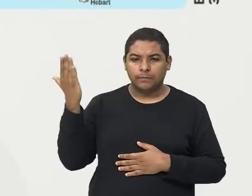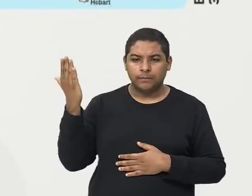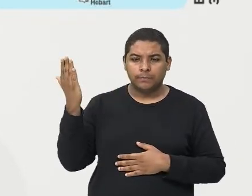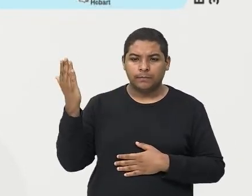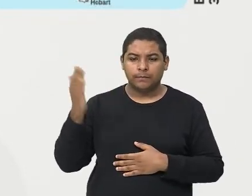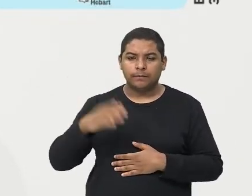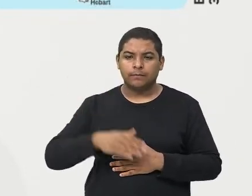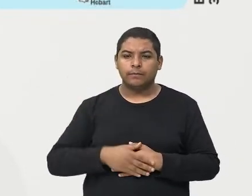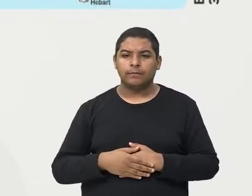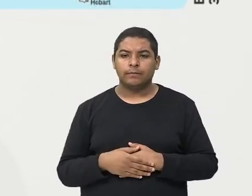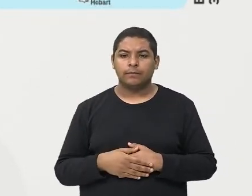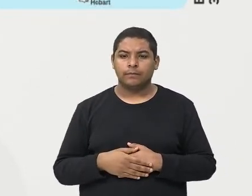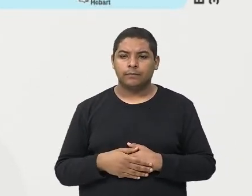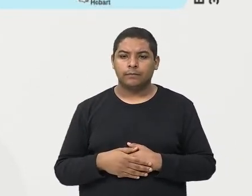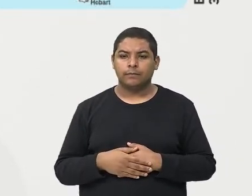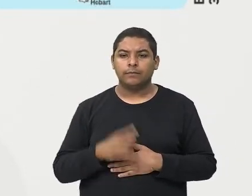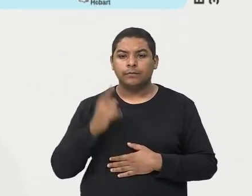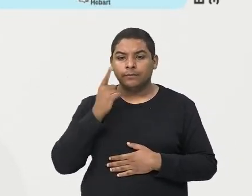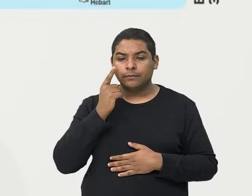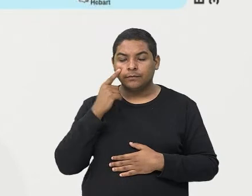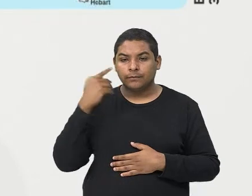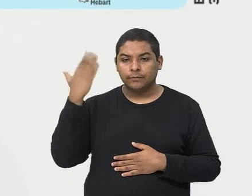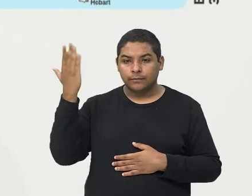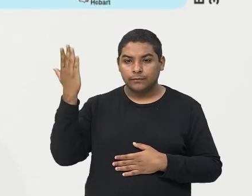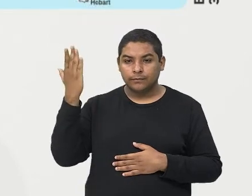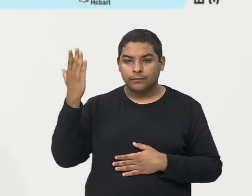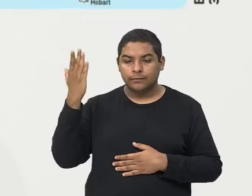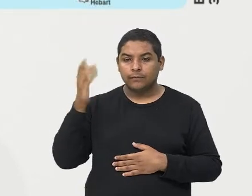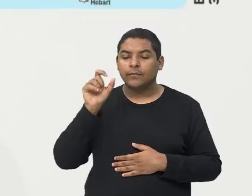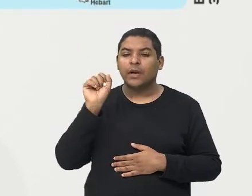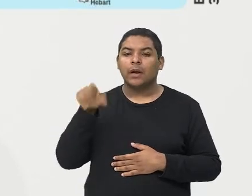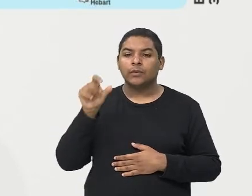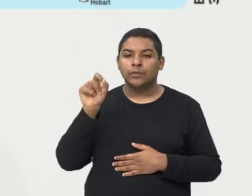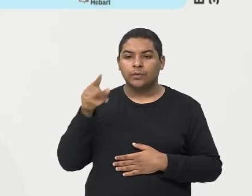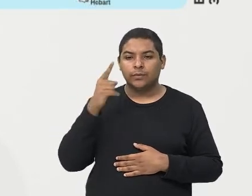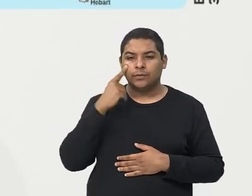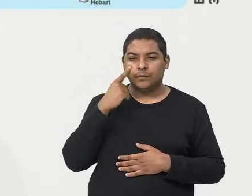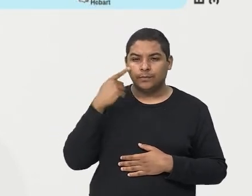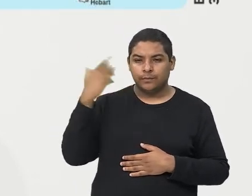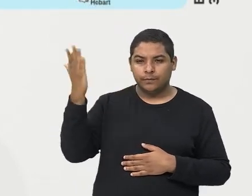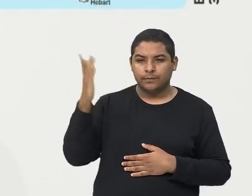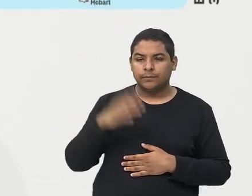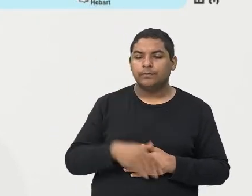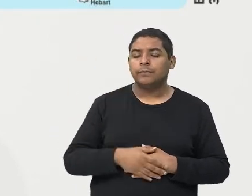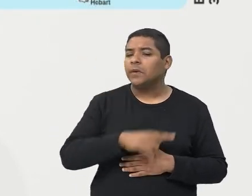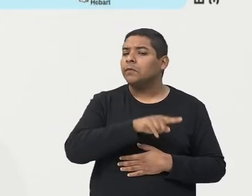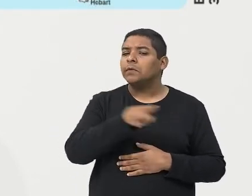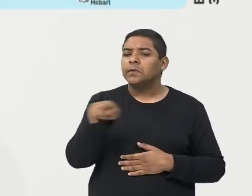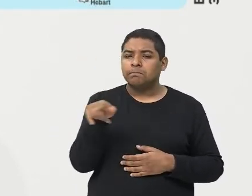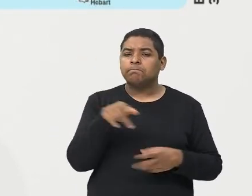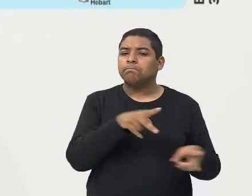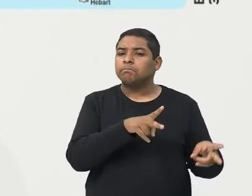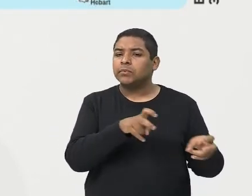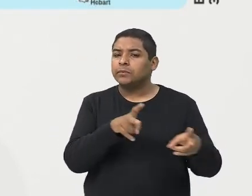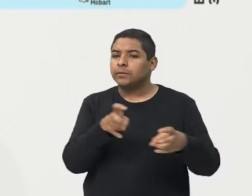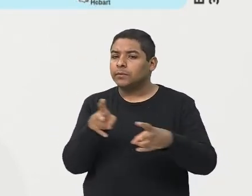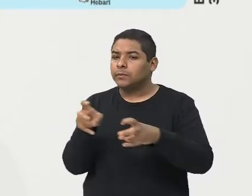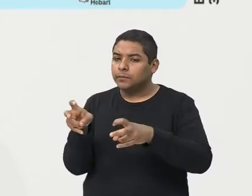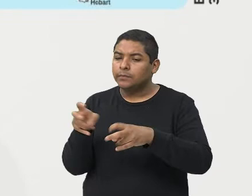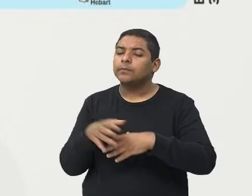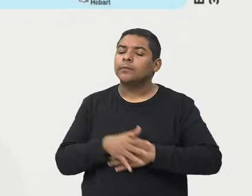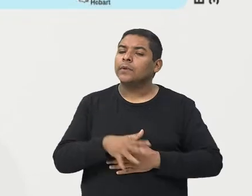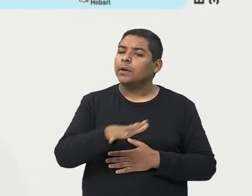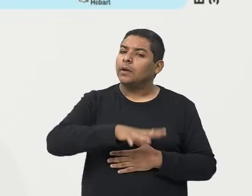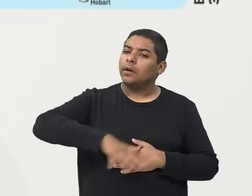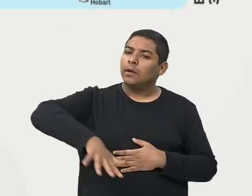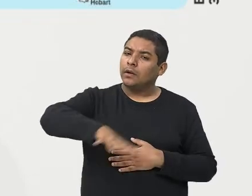ser essa região toda aqui, ó. Enquanto vocês observam essa região aqui de aquífero,